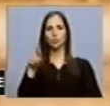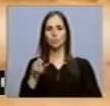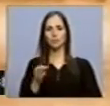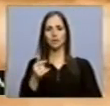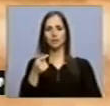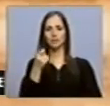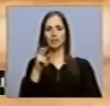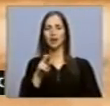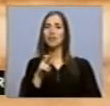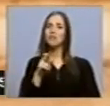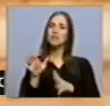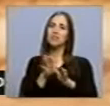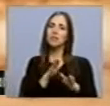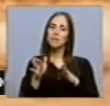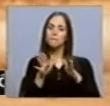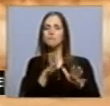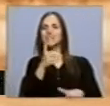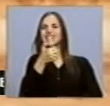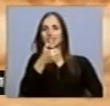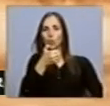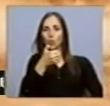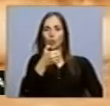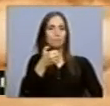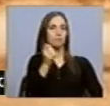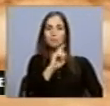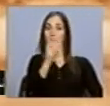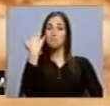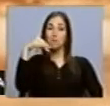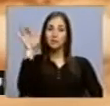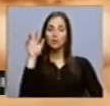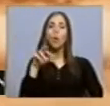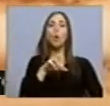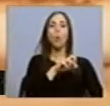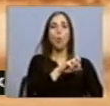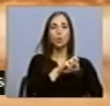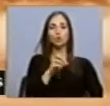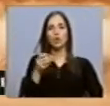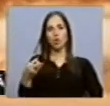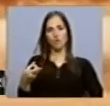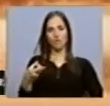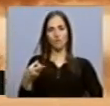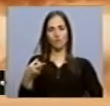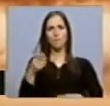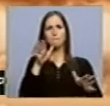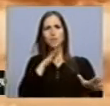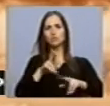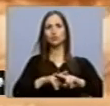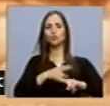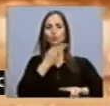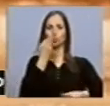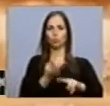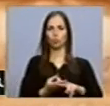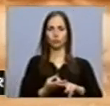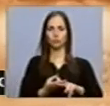dos 5 Gauss. Mas não, é muito mais do que isso, é entre 8 a 9 Gauss, portanto quase o dobro daquilo que